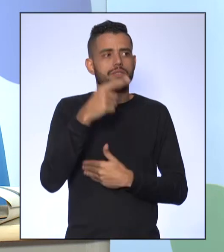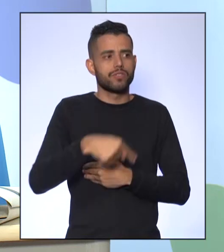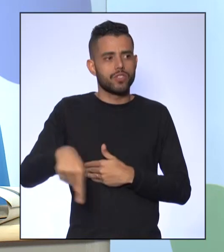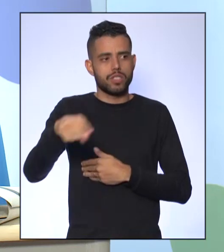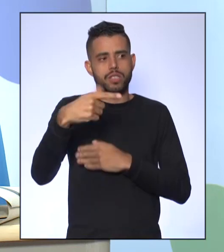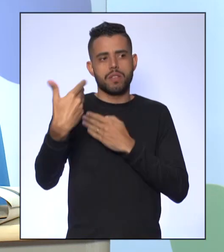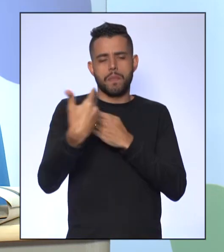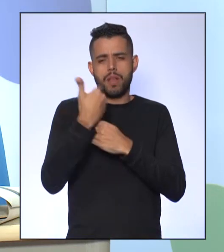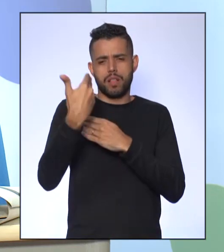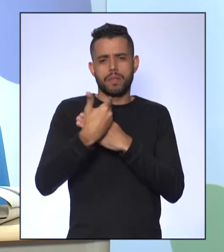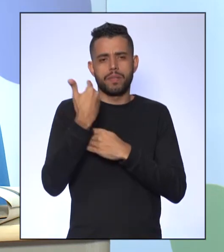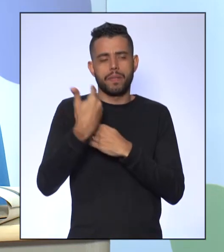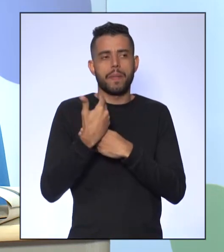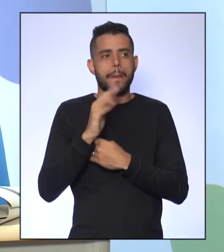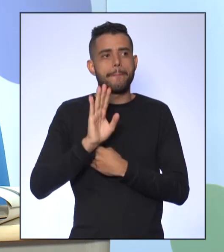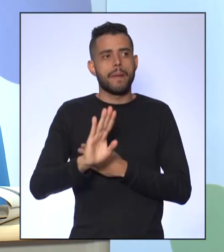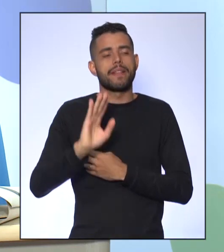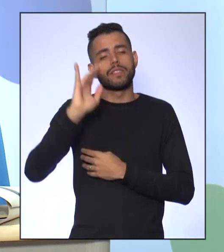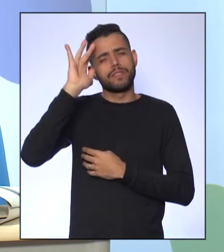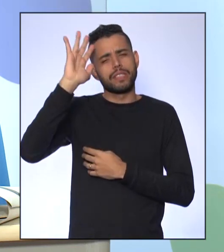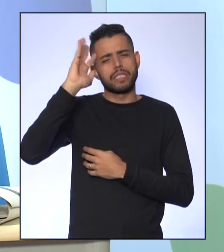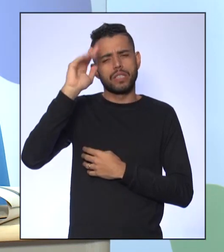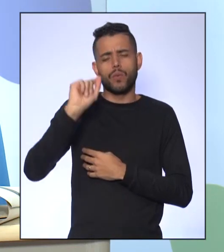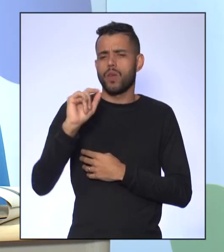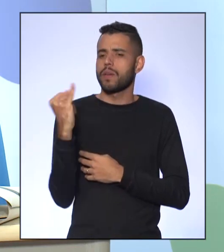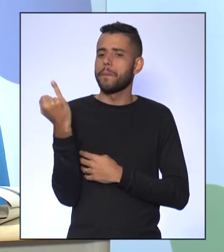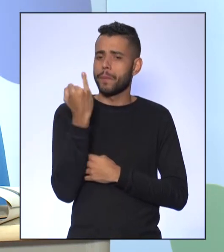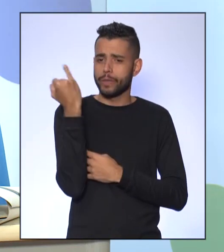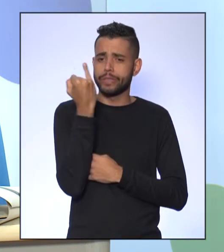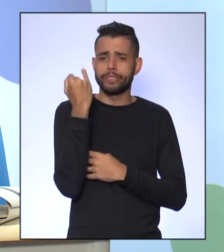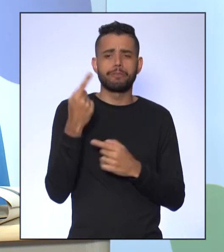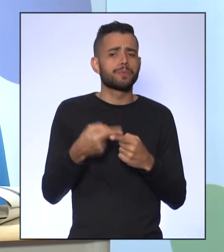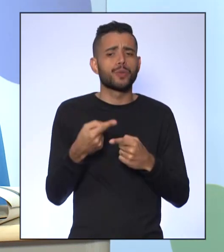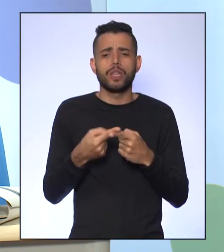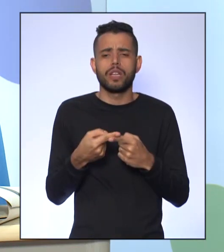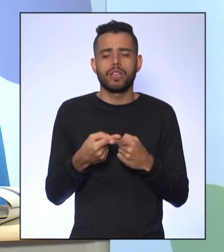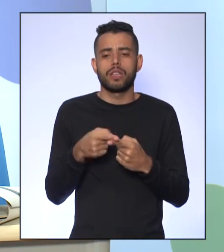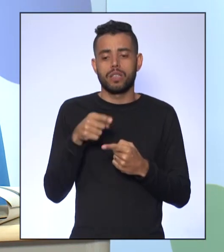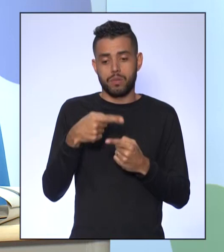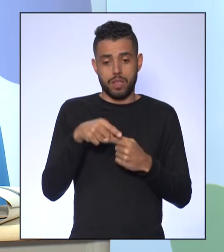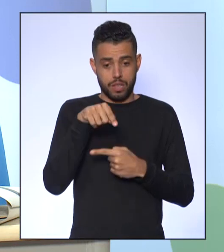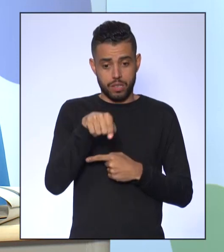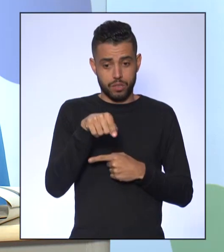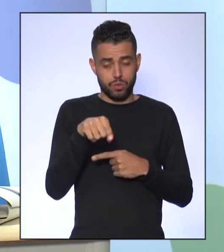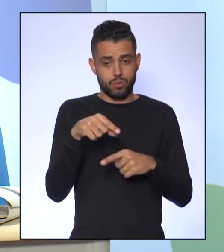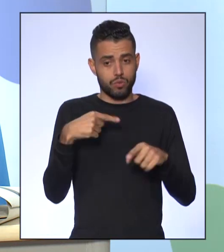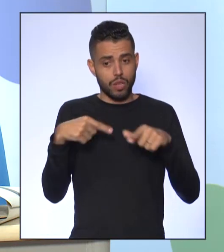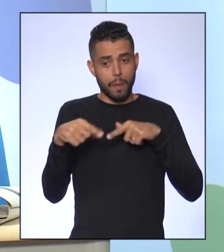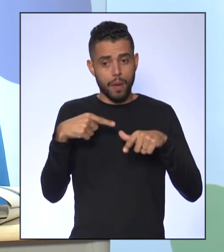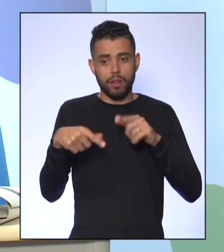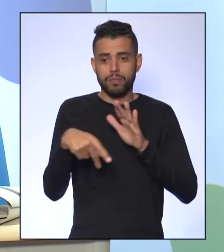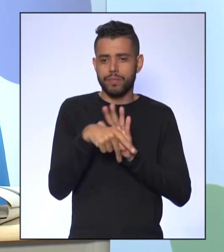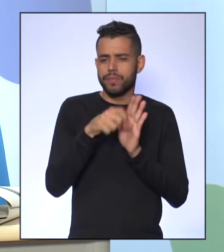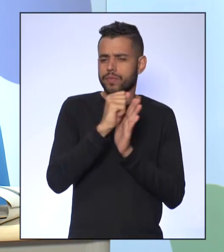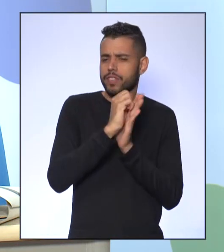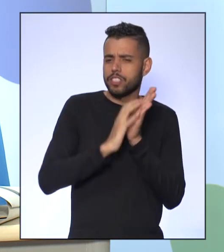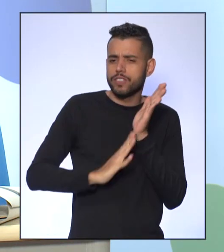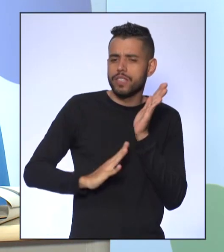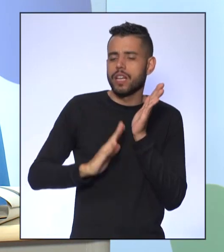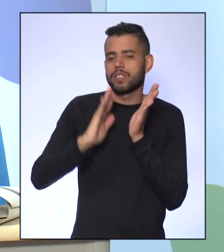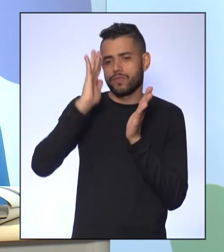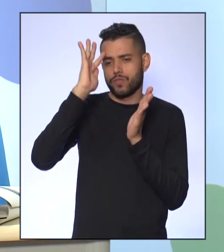de vocês, mas essa reflexão ela é importante, gente. Por quê? Porque esse é um trabalho da atividade